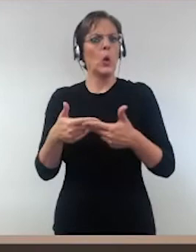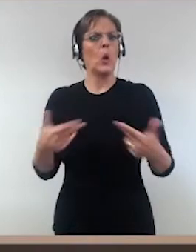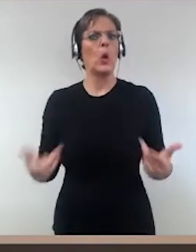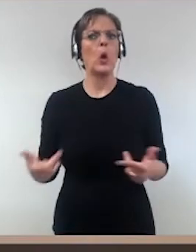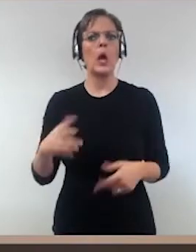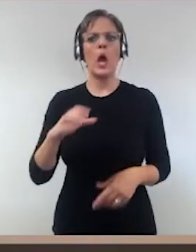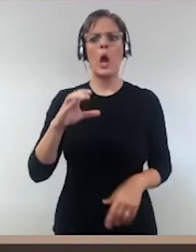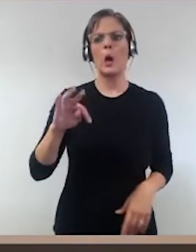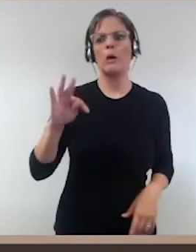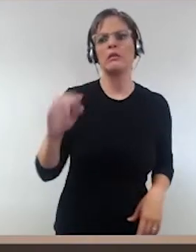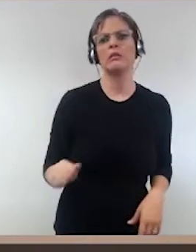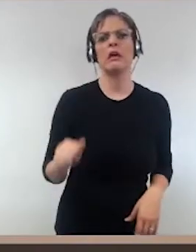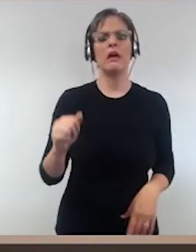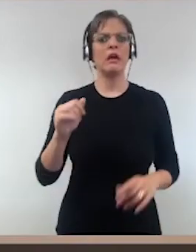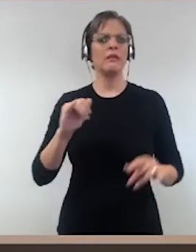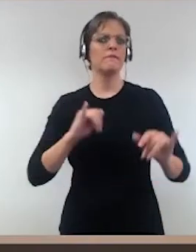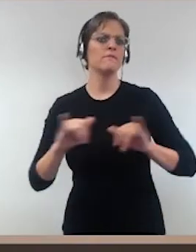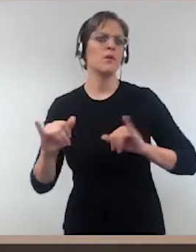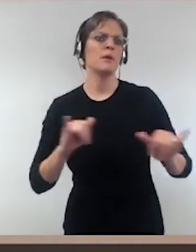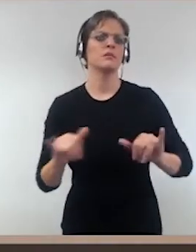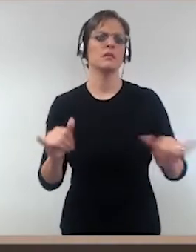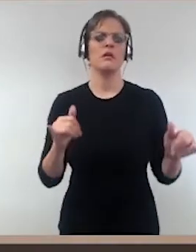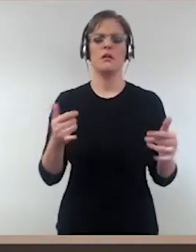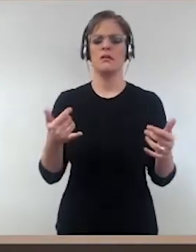nenhum comportamento